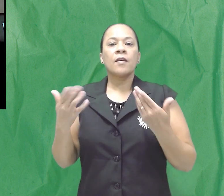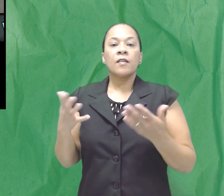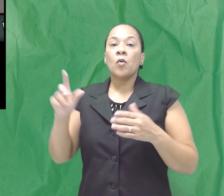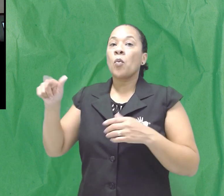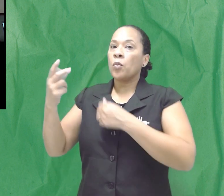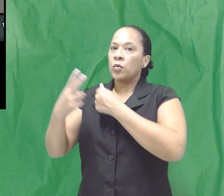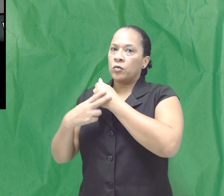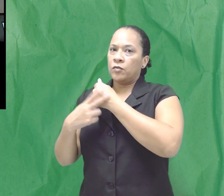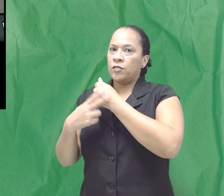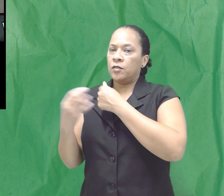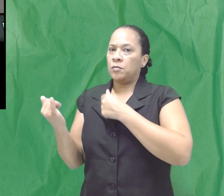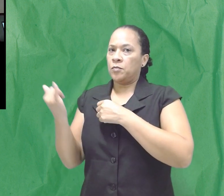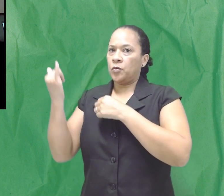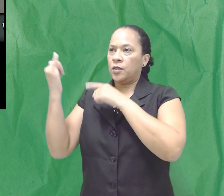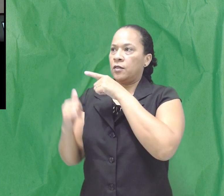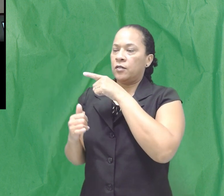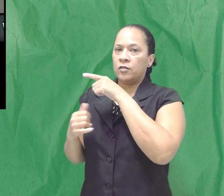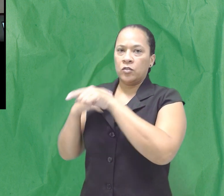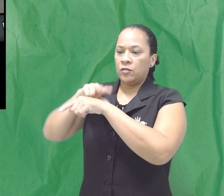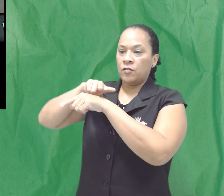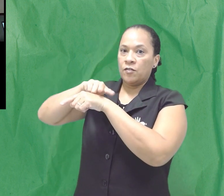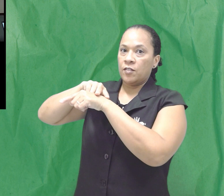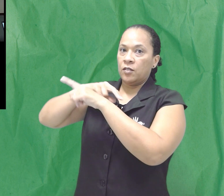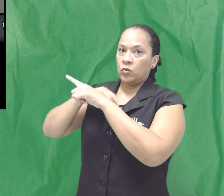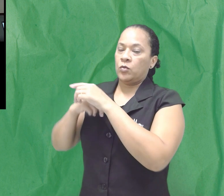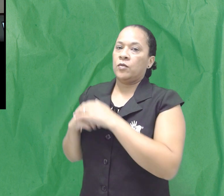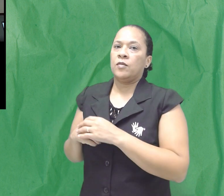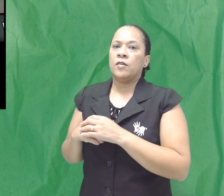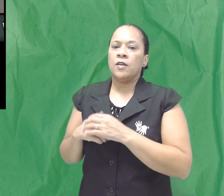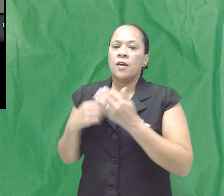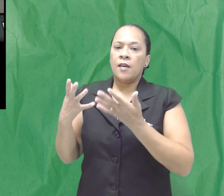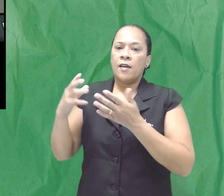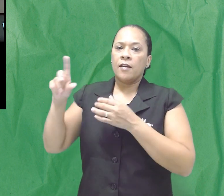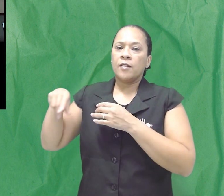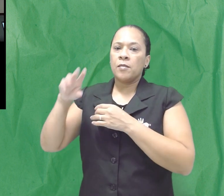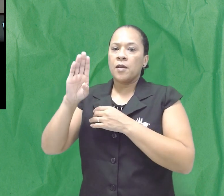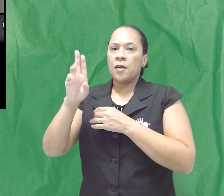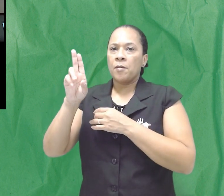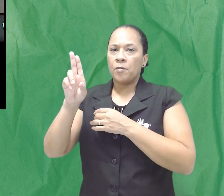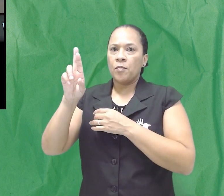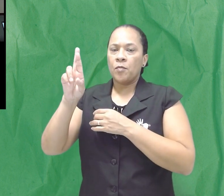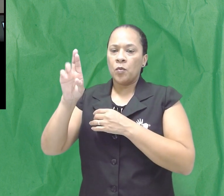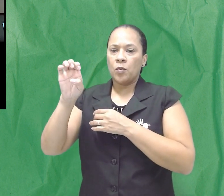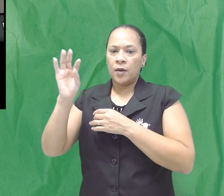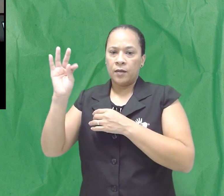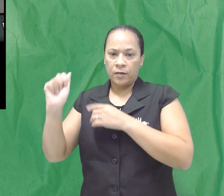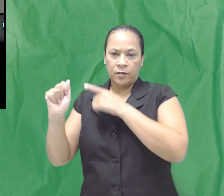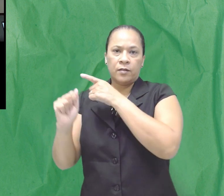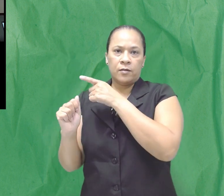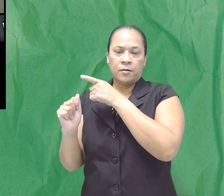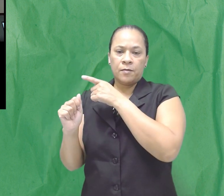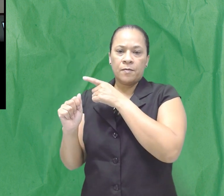outra vidraria muito importante, né, presente nos laboratórios, é a nossa bureta, né, que é